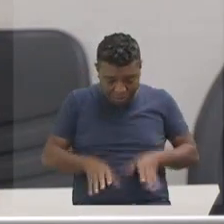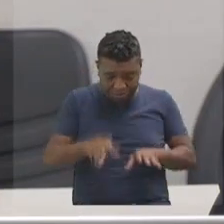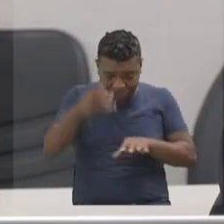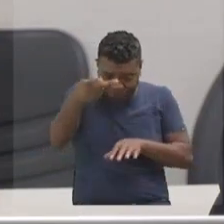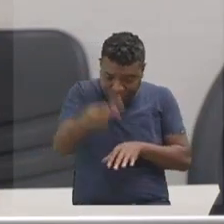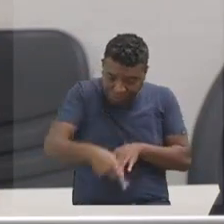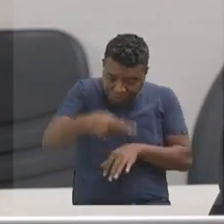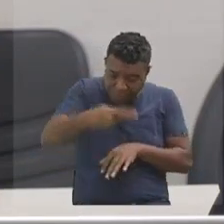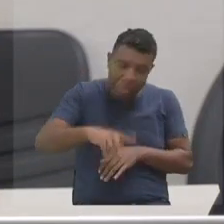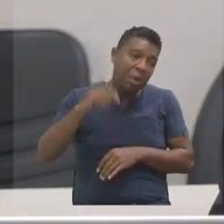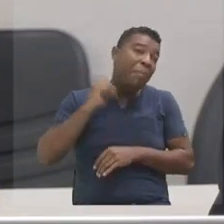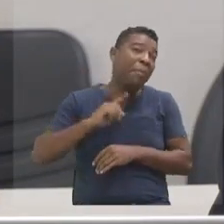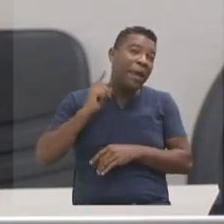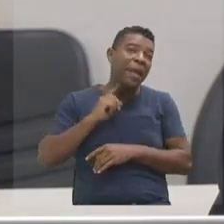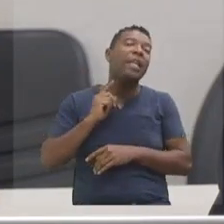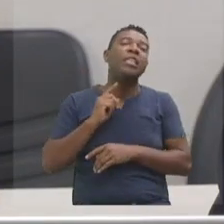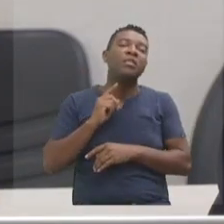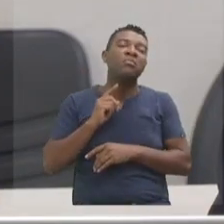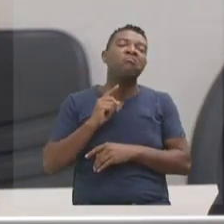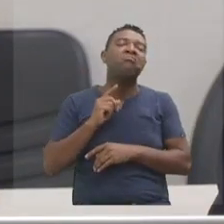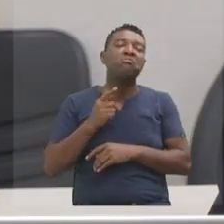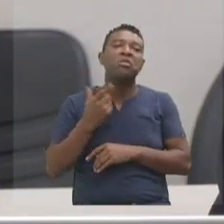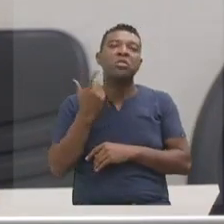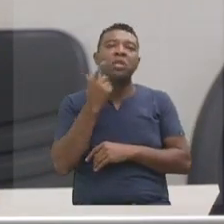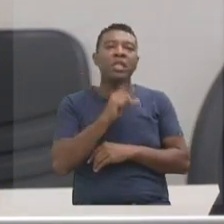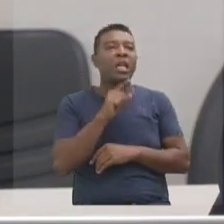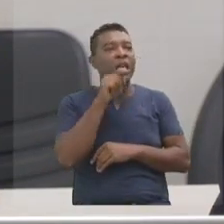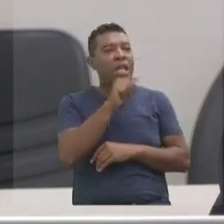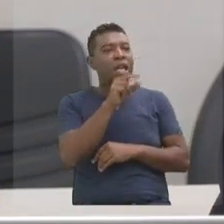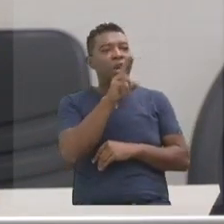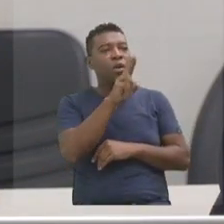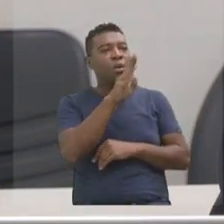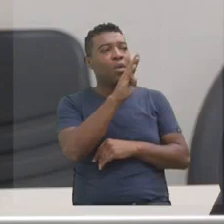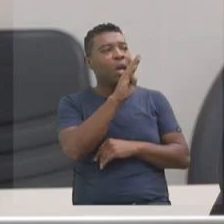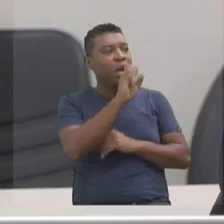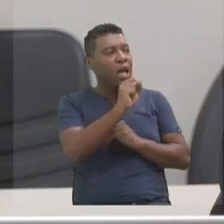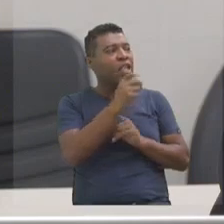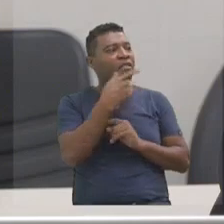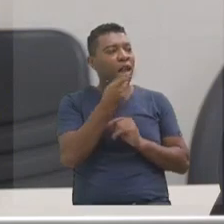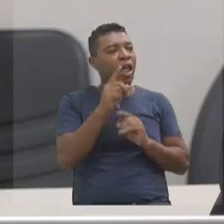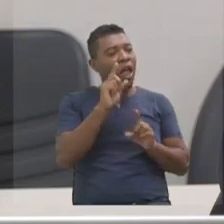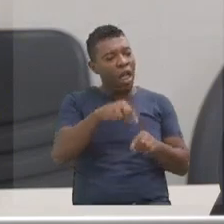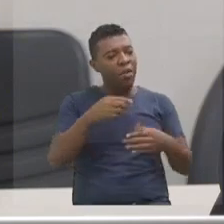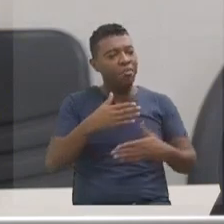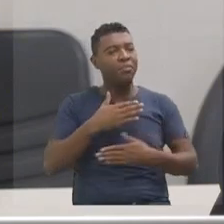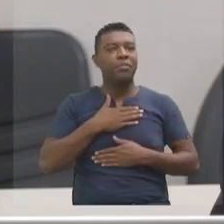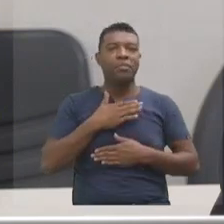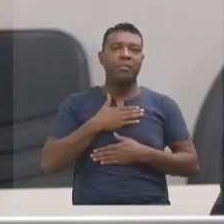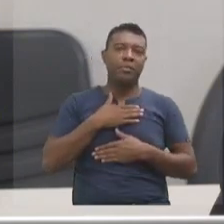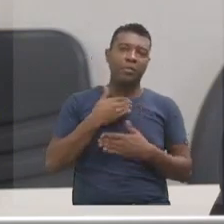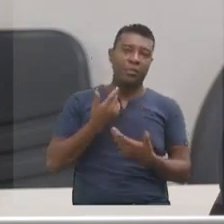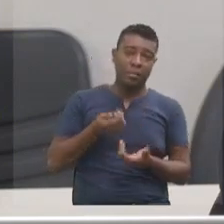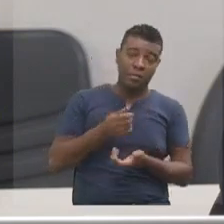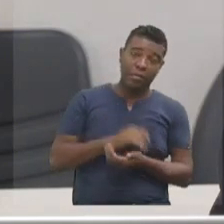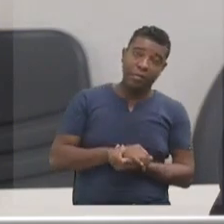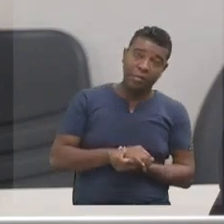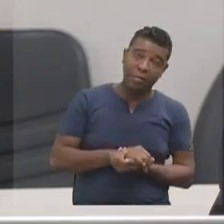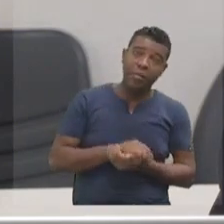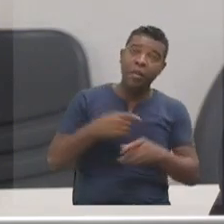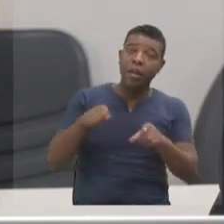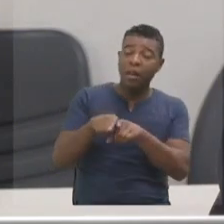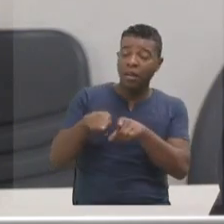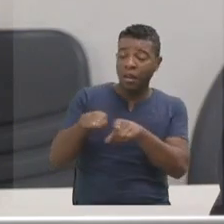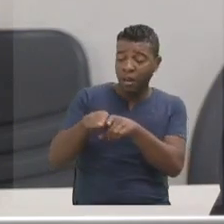que estamos fazendo temos também aí a implementação da política estadual de saúde integral a população negra e